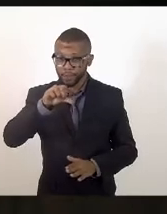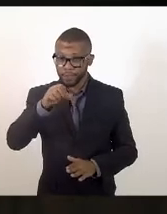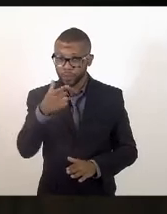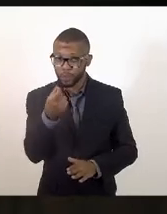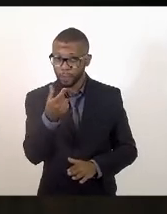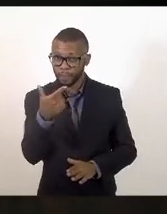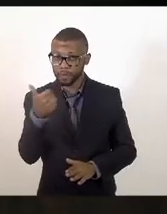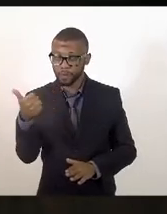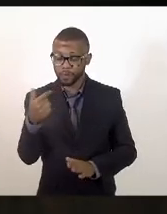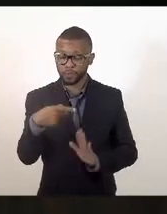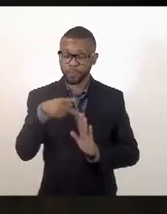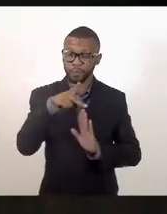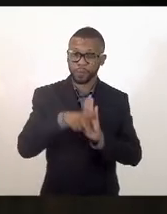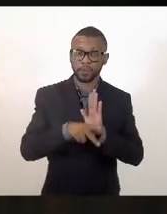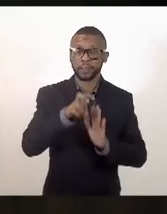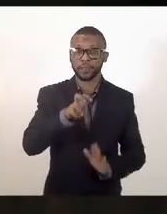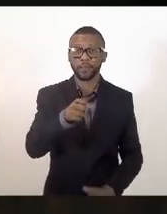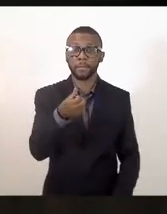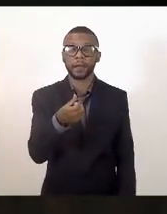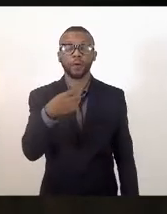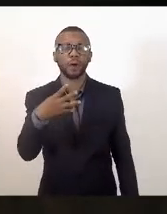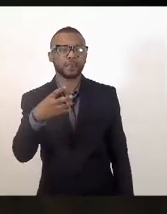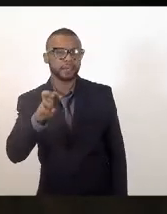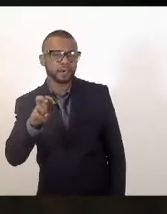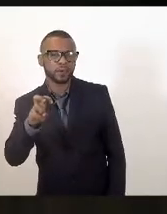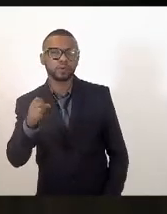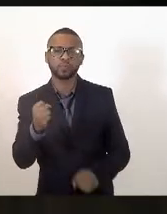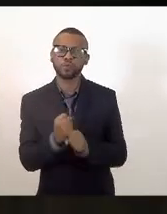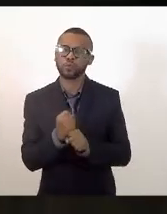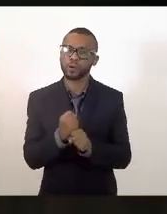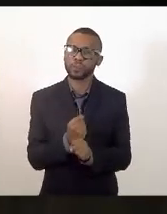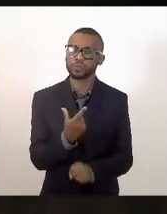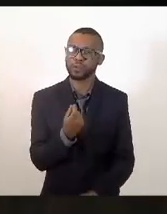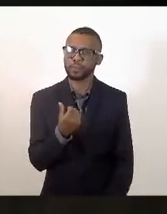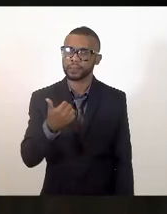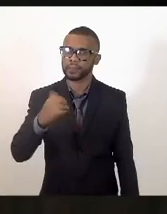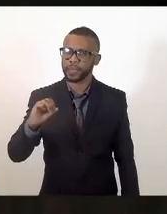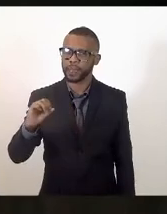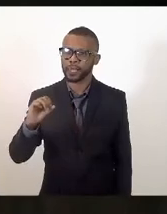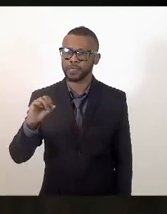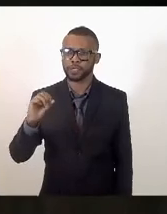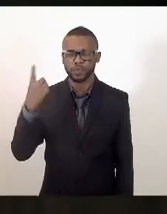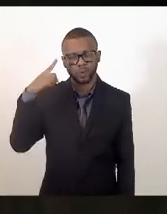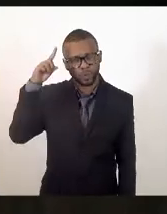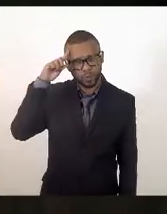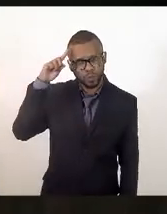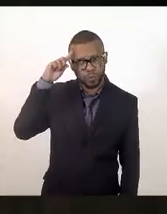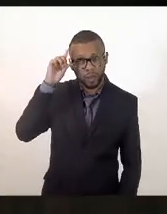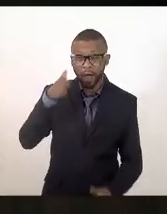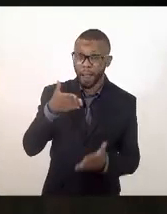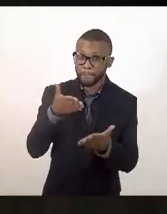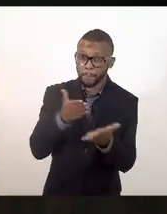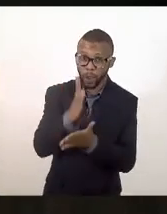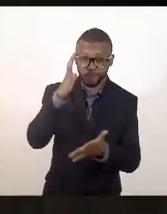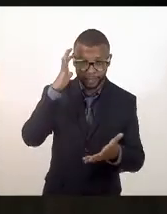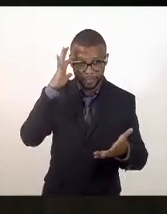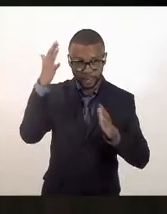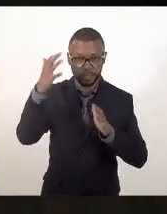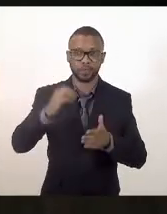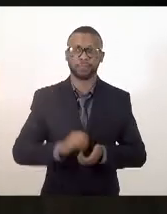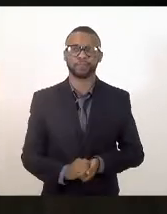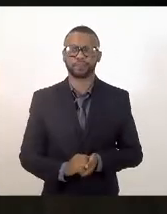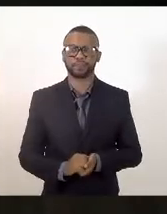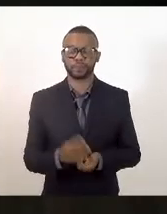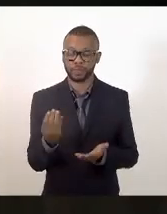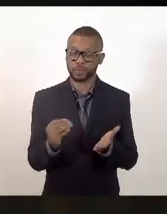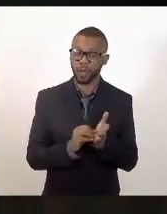do projeto 5645 de 2010. Deputada Tia Ju, senhores que aprovam, maneiras como estão aprovados. Requer inclusão na